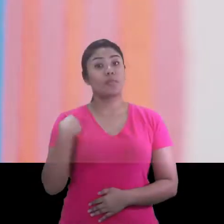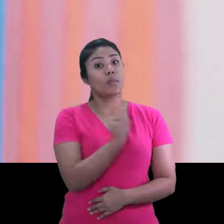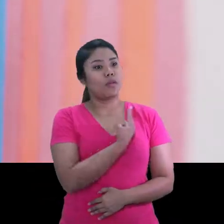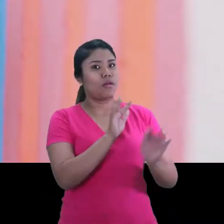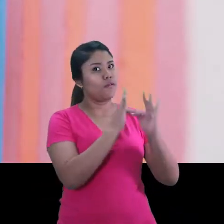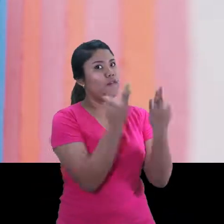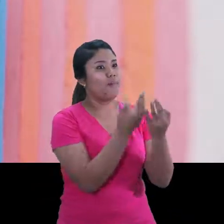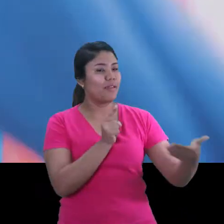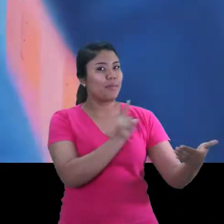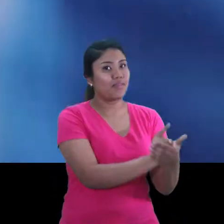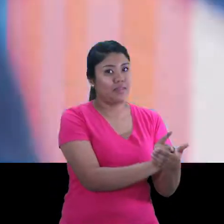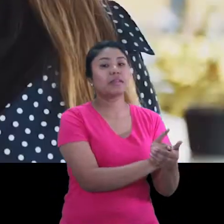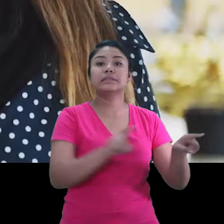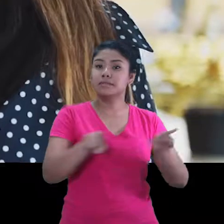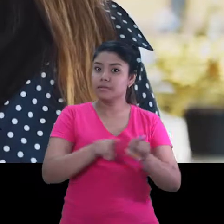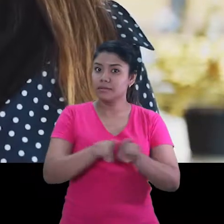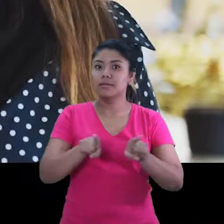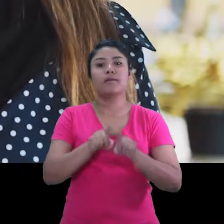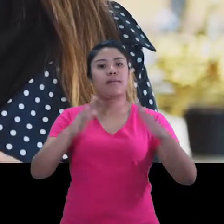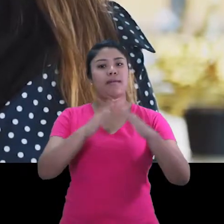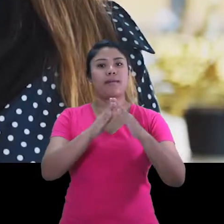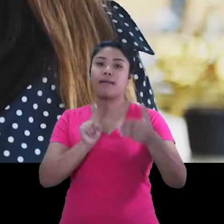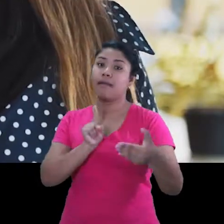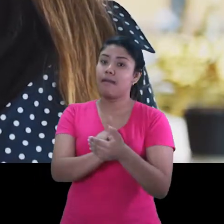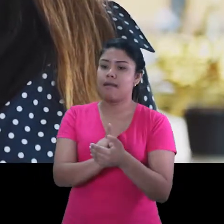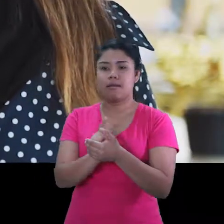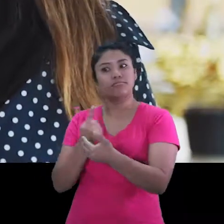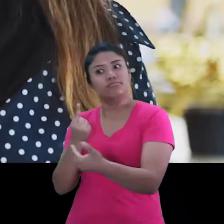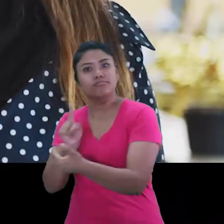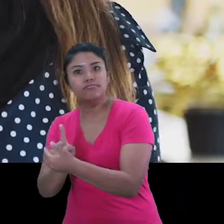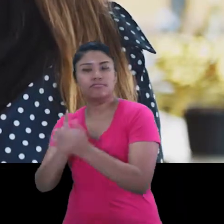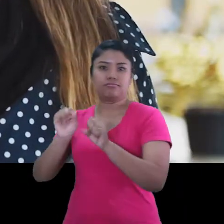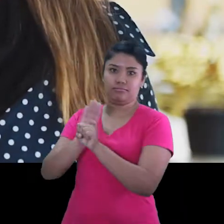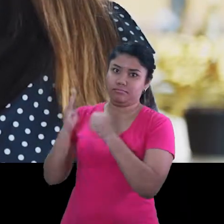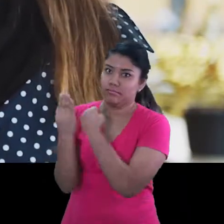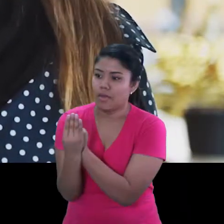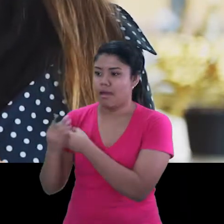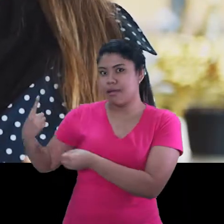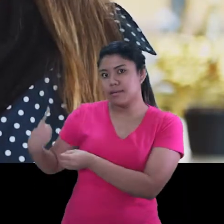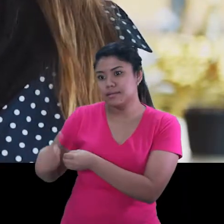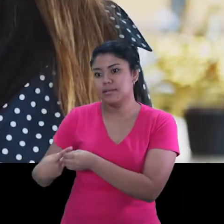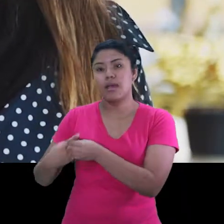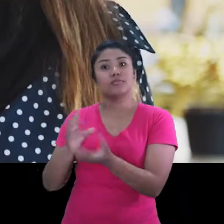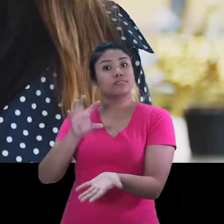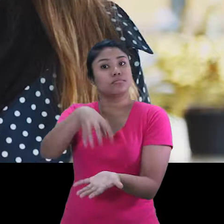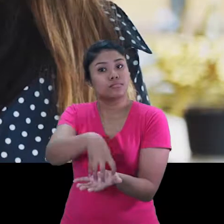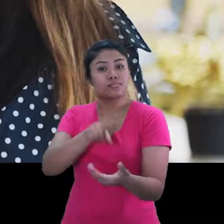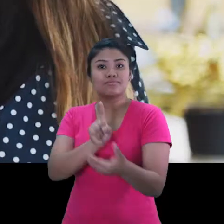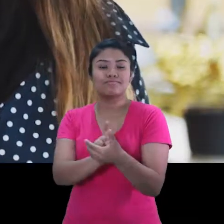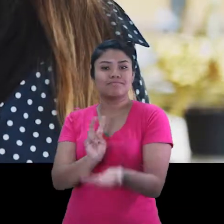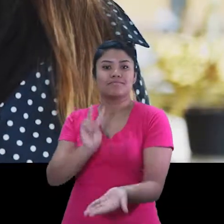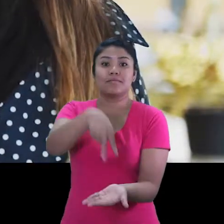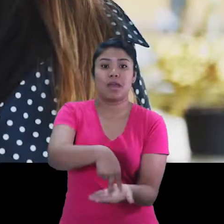Além de nós sermos filhos de uma família, a gente é filho de uma casa, a gente é filho de um bairro, a gente é filho de uma cidade, de um